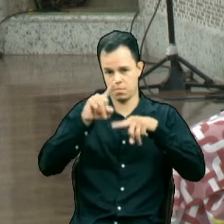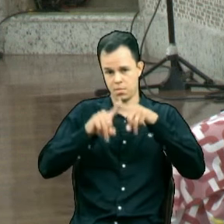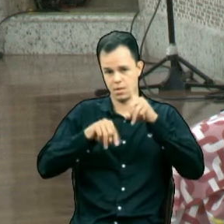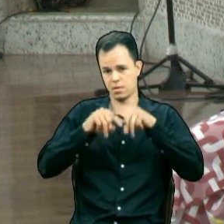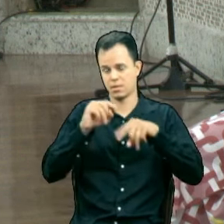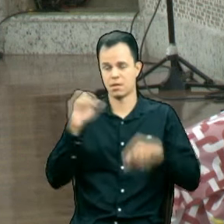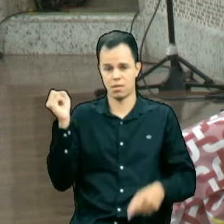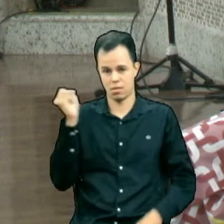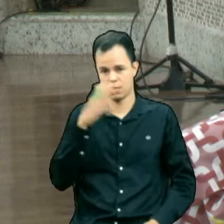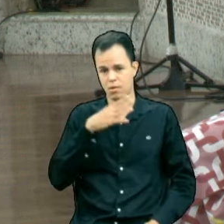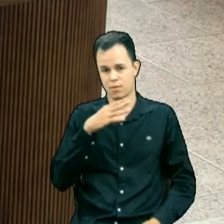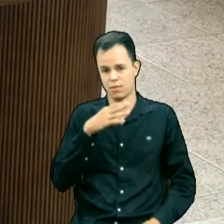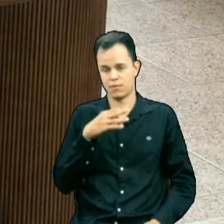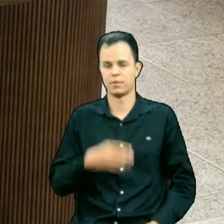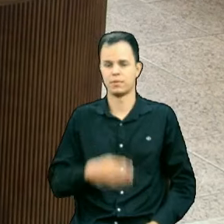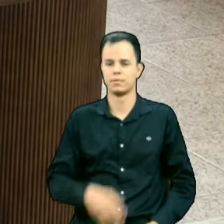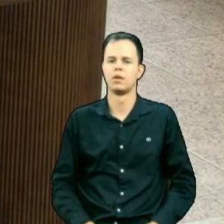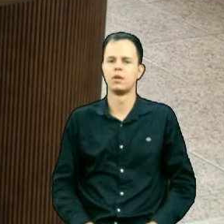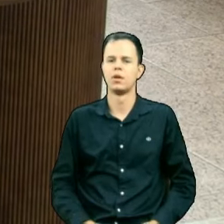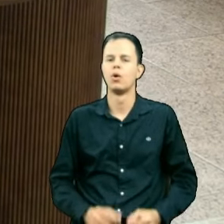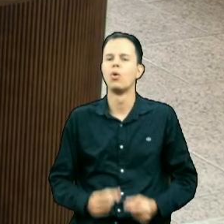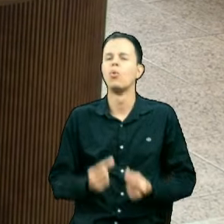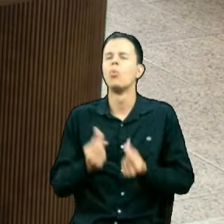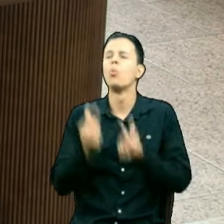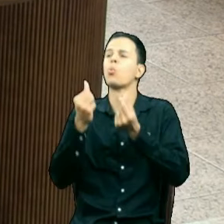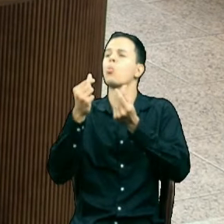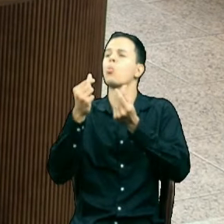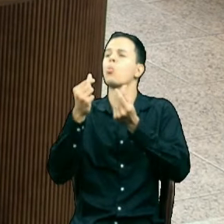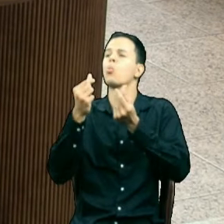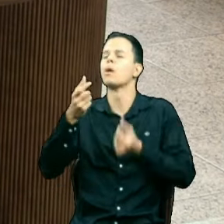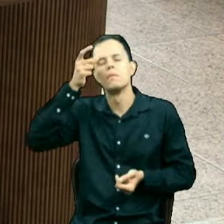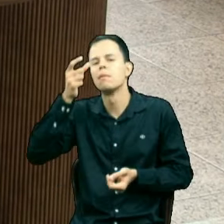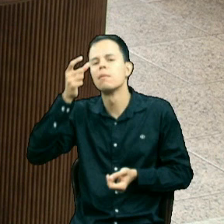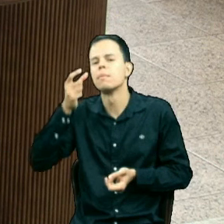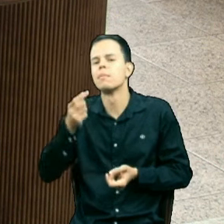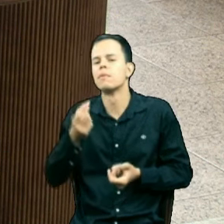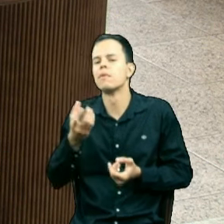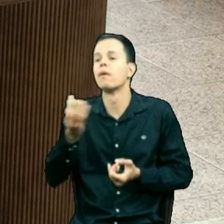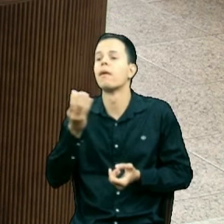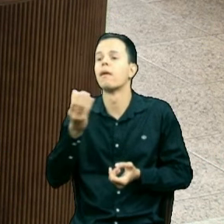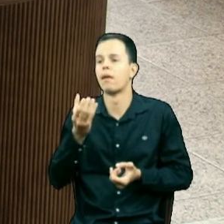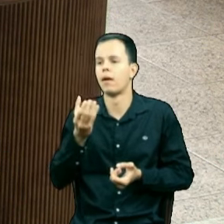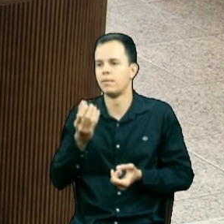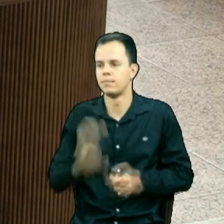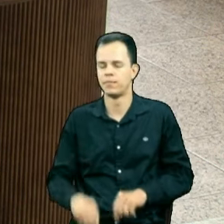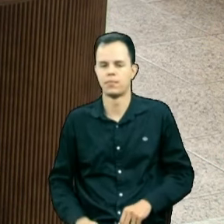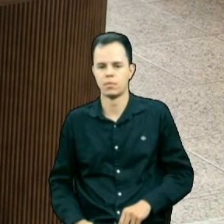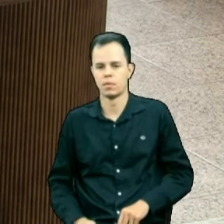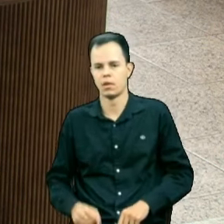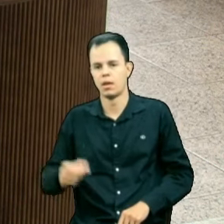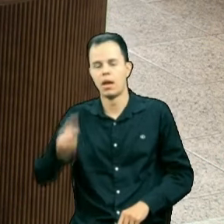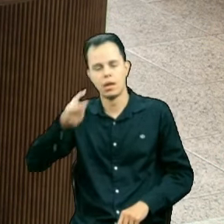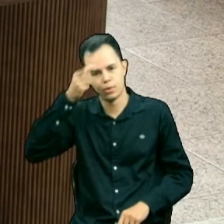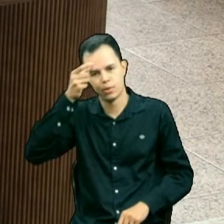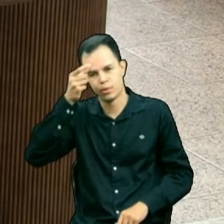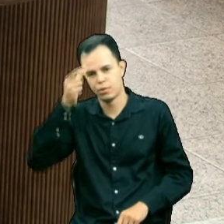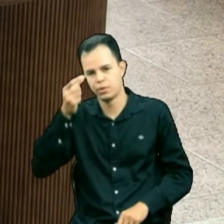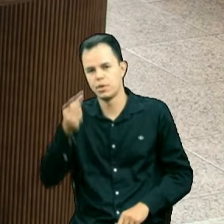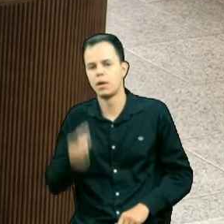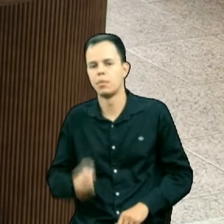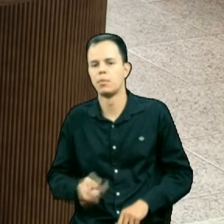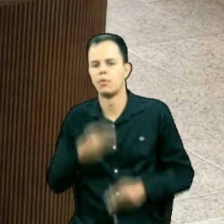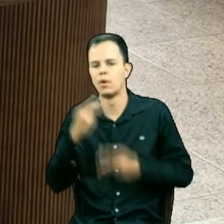né o quanto você quer ficar comigo ela já falou por exemplo um dólar